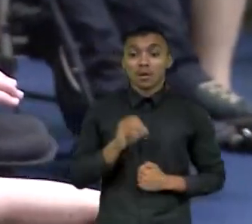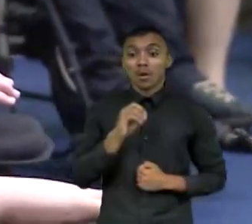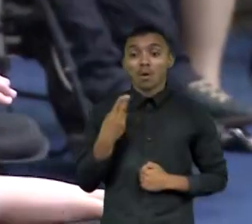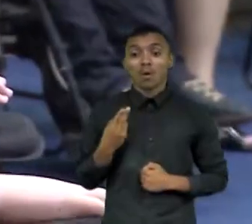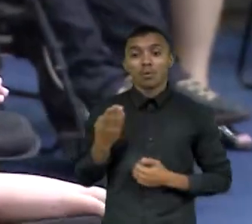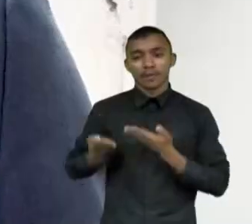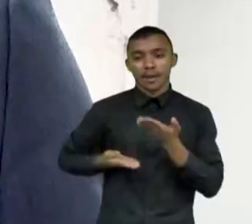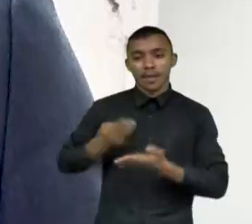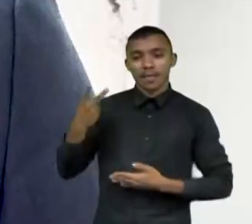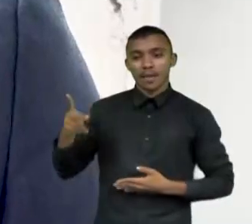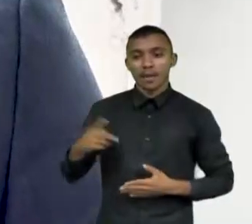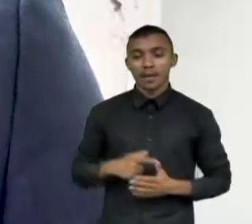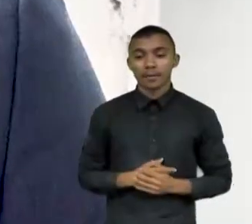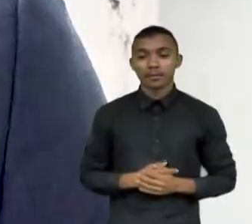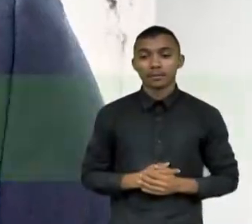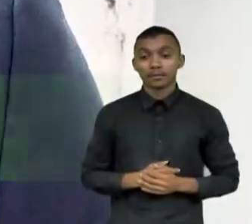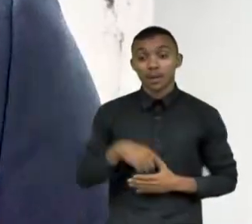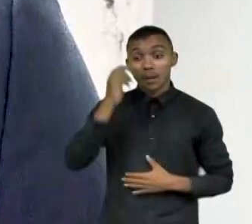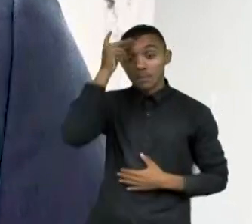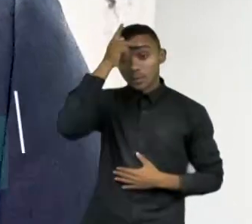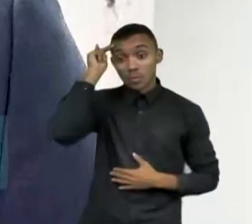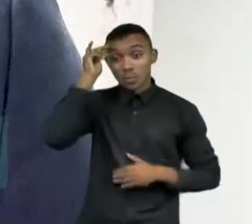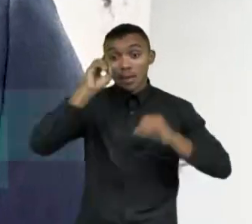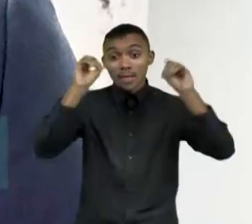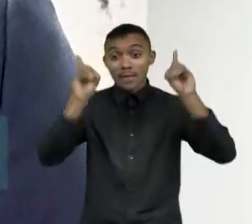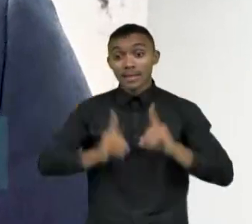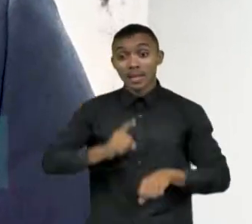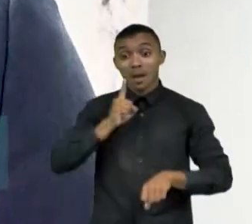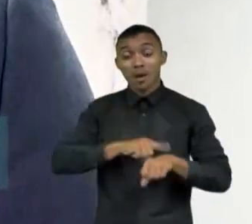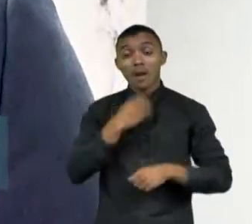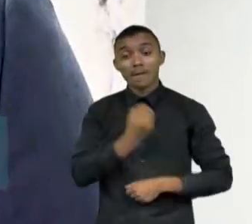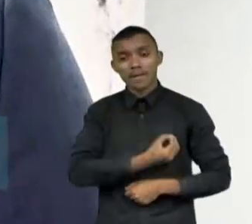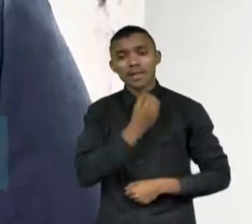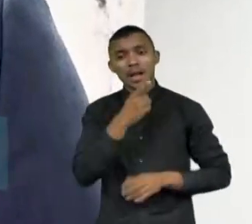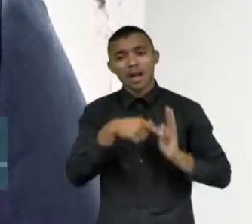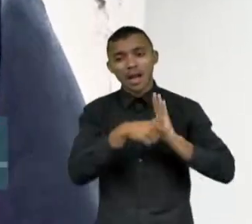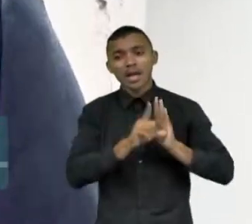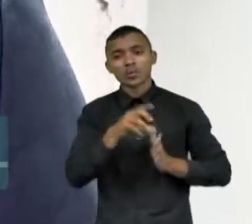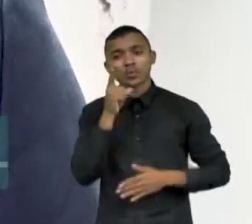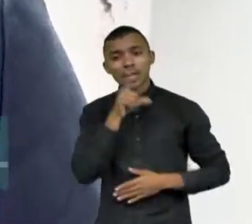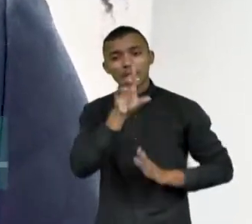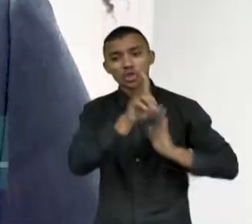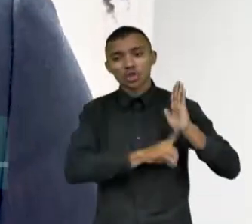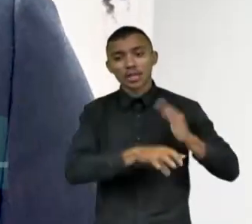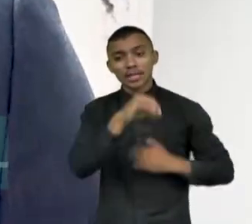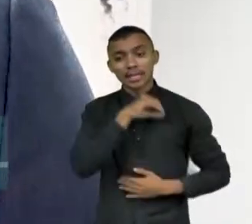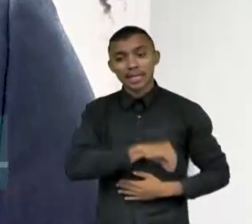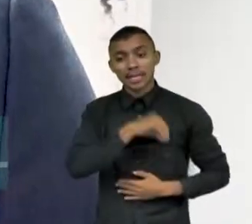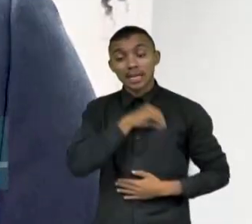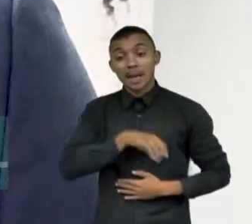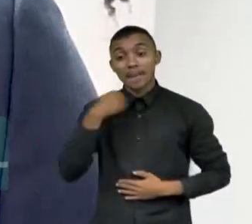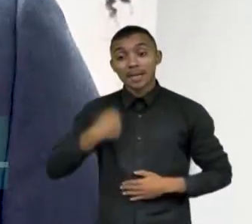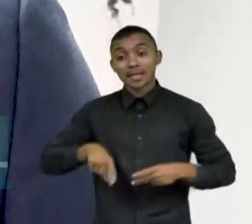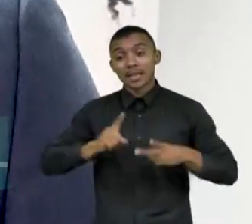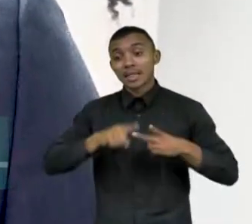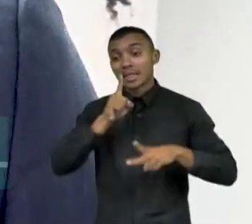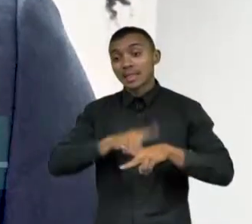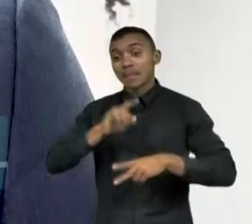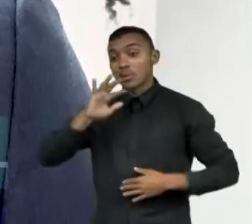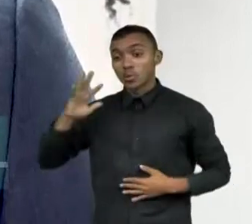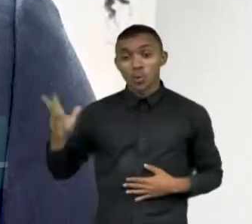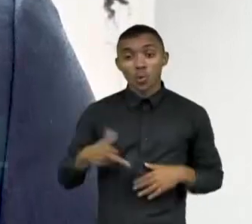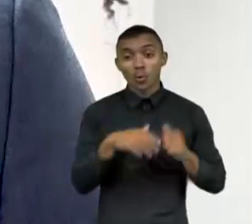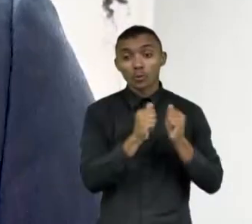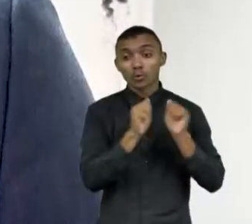tutela deles. Enquanto a pessoa com deficiência está viva, tem um benefício assistencial, demanda tempo integral das suas famílias